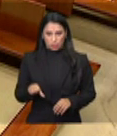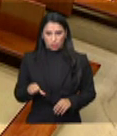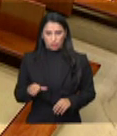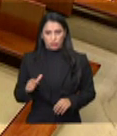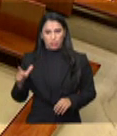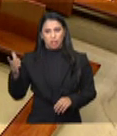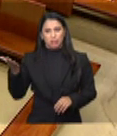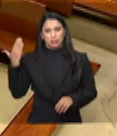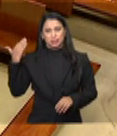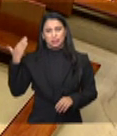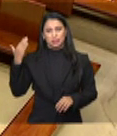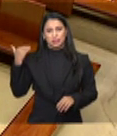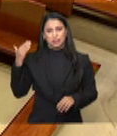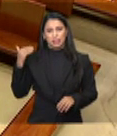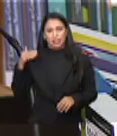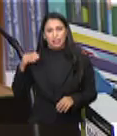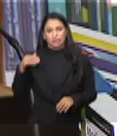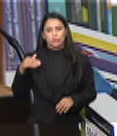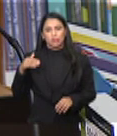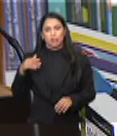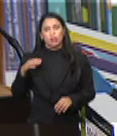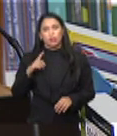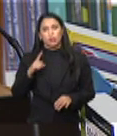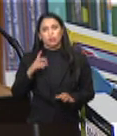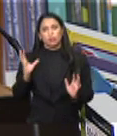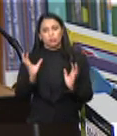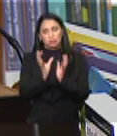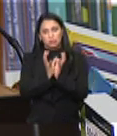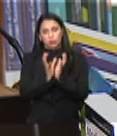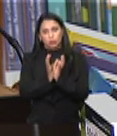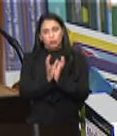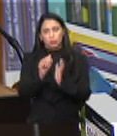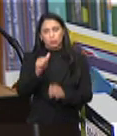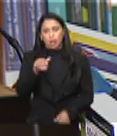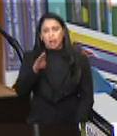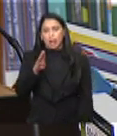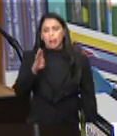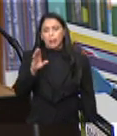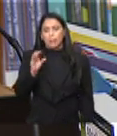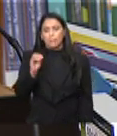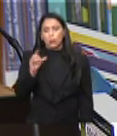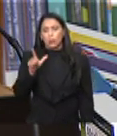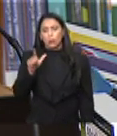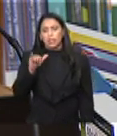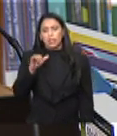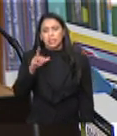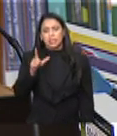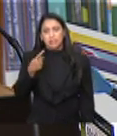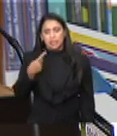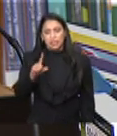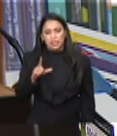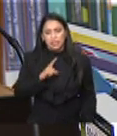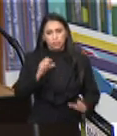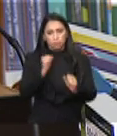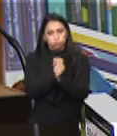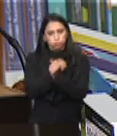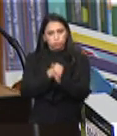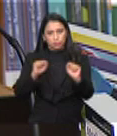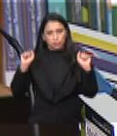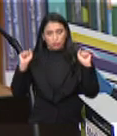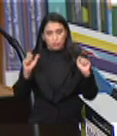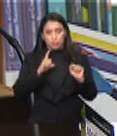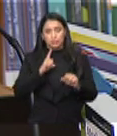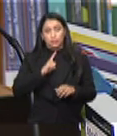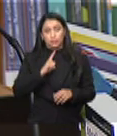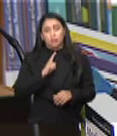movimento abolicionista se aproximava do seu sucesso. O ministro Dias Toffoli tem pele clara, cabelos grisalhos, cabelos,